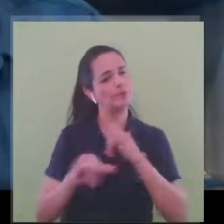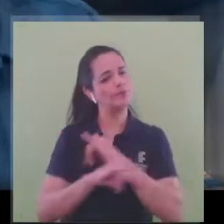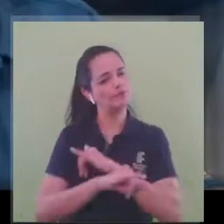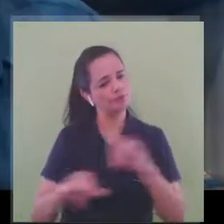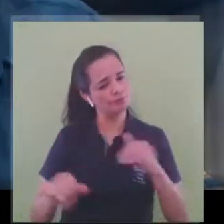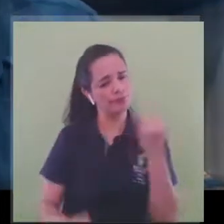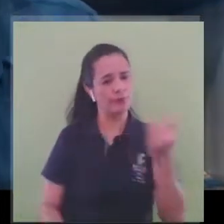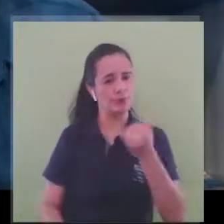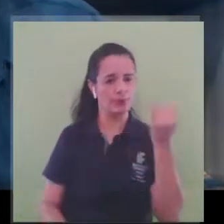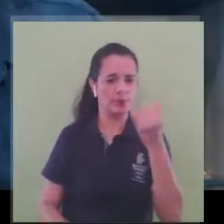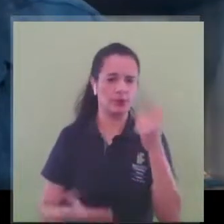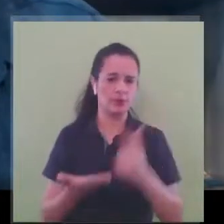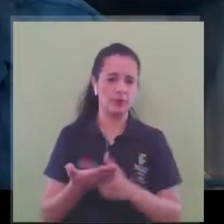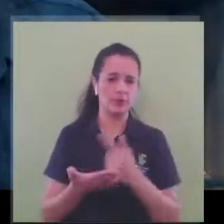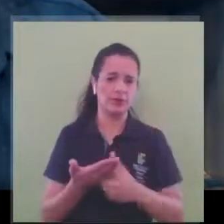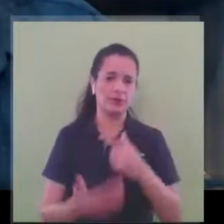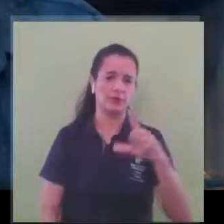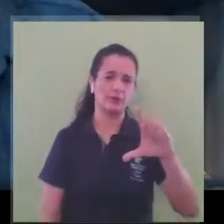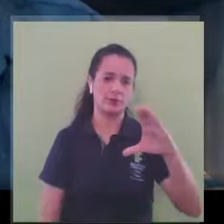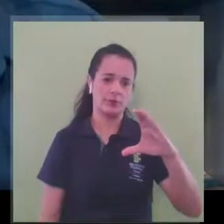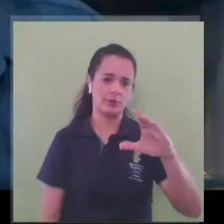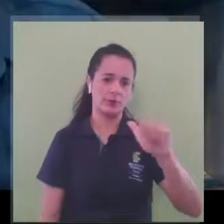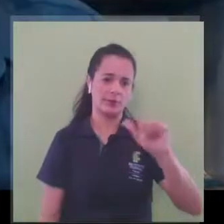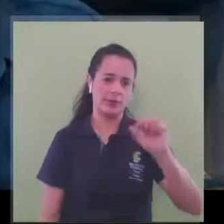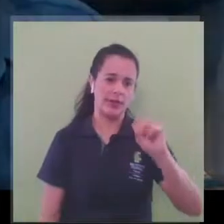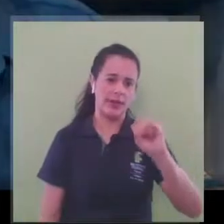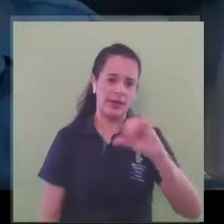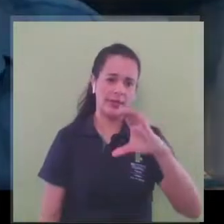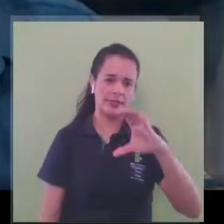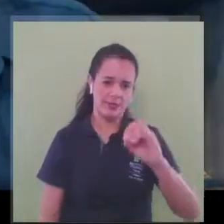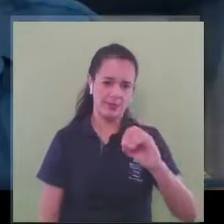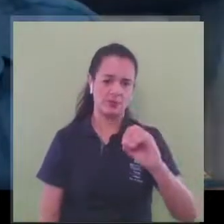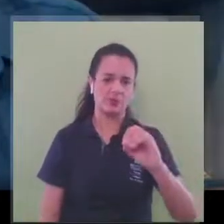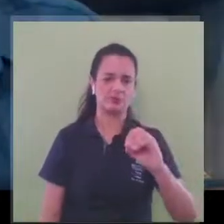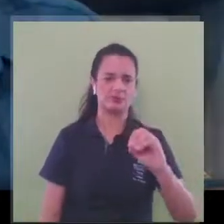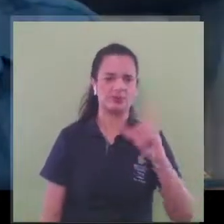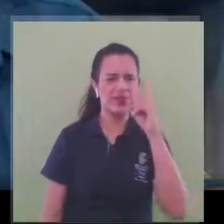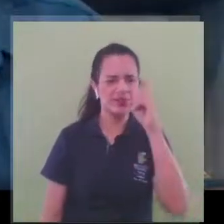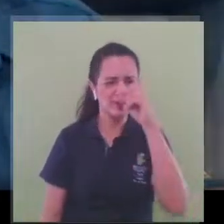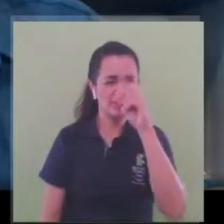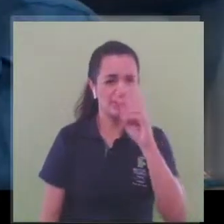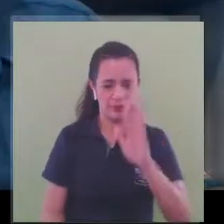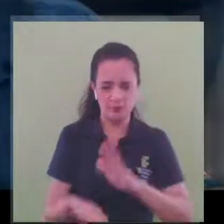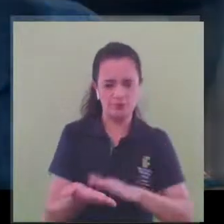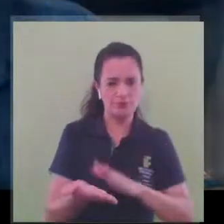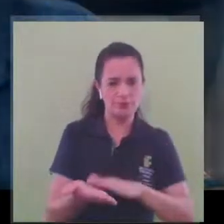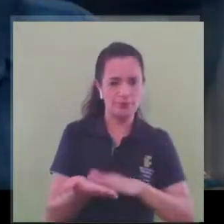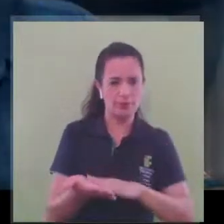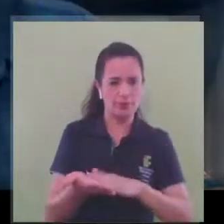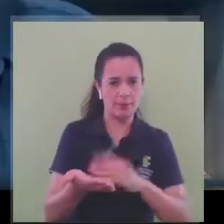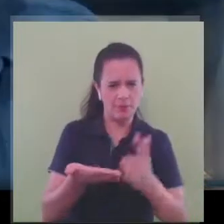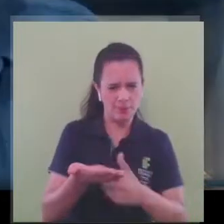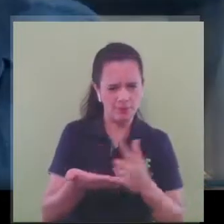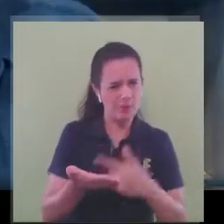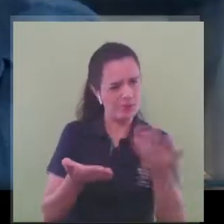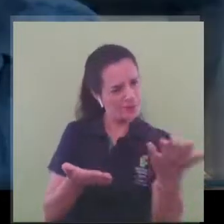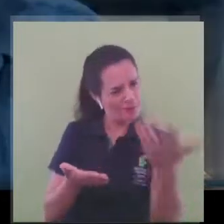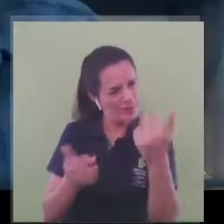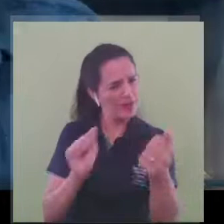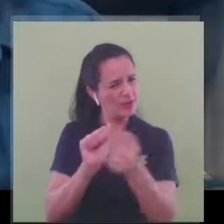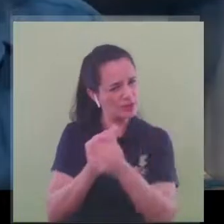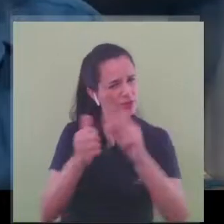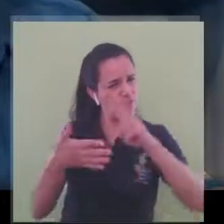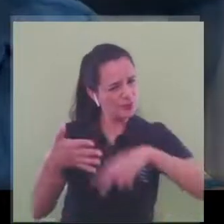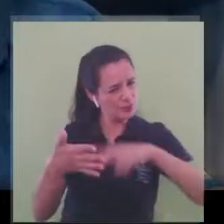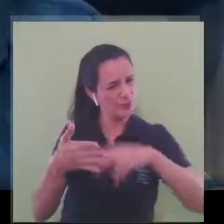e especialmente de segurar na mão, nesse momento difícil, né, de ler os clássicos, e falar: vamos ler junto, né, capítulo por